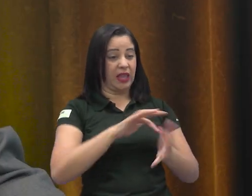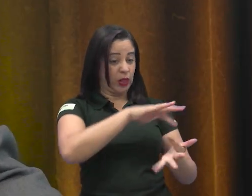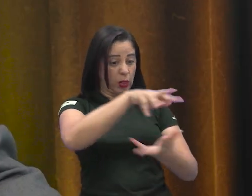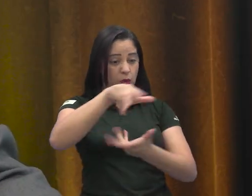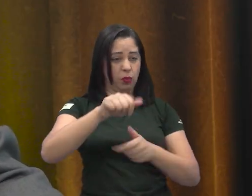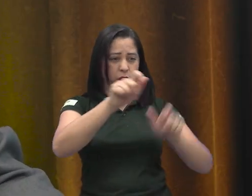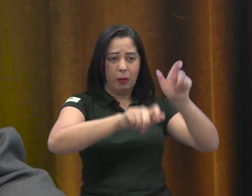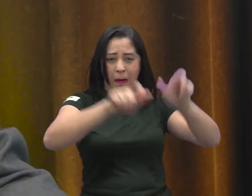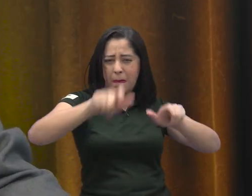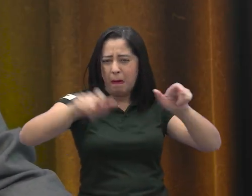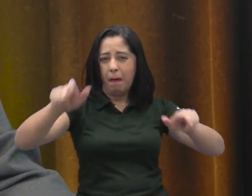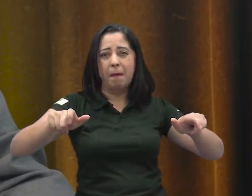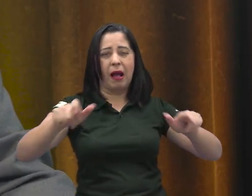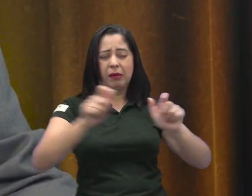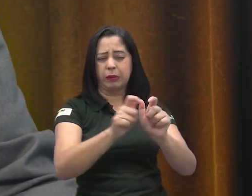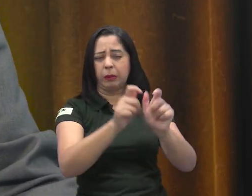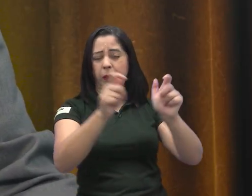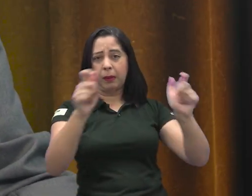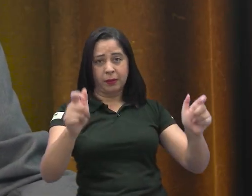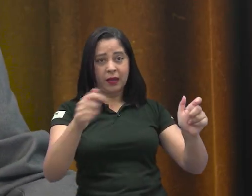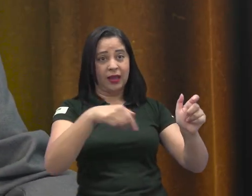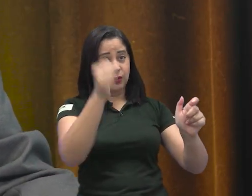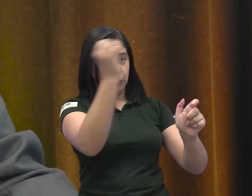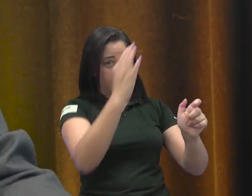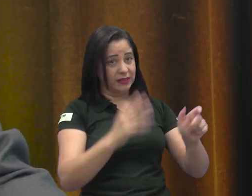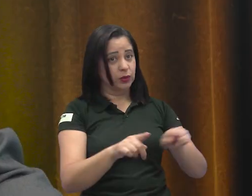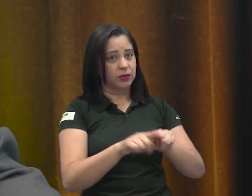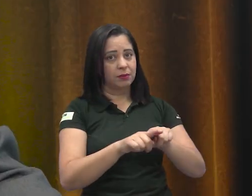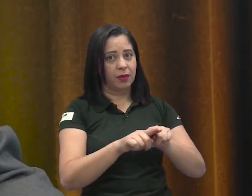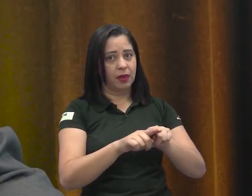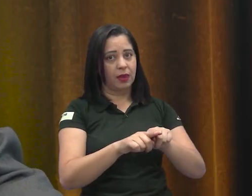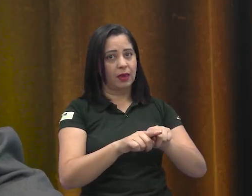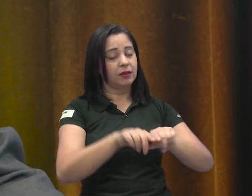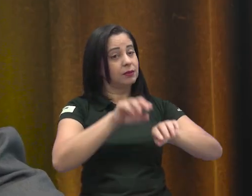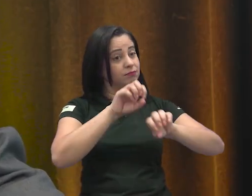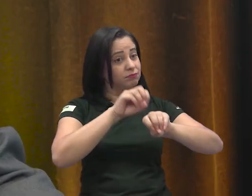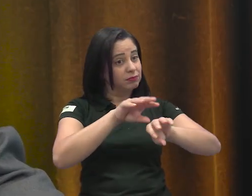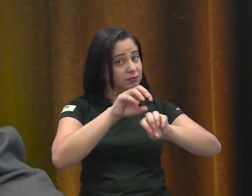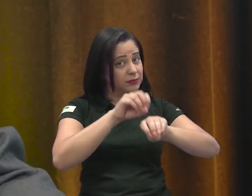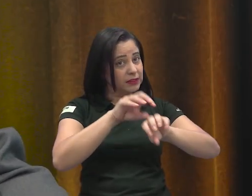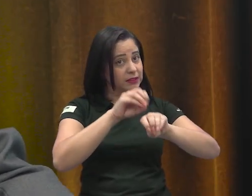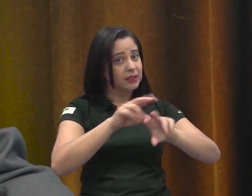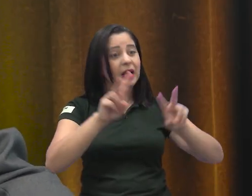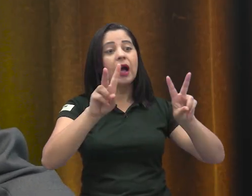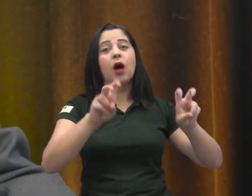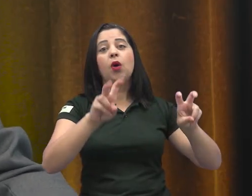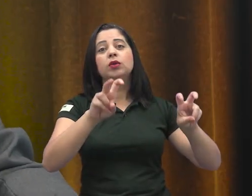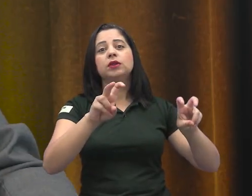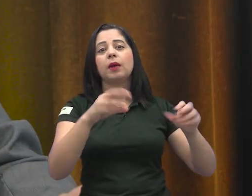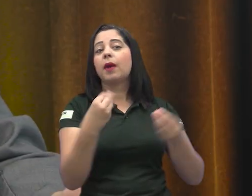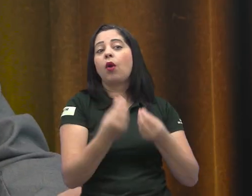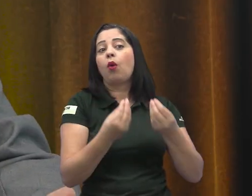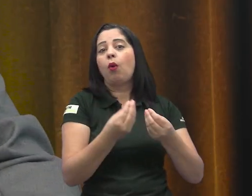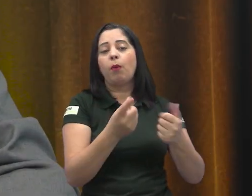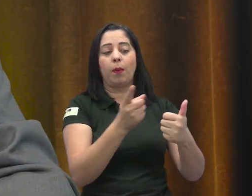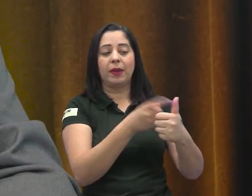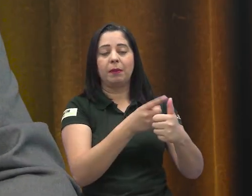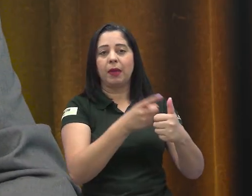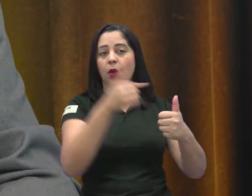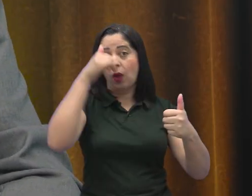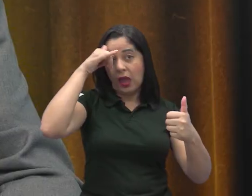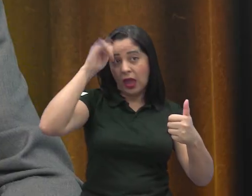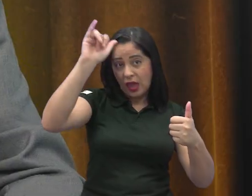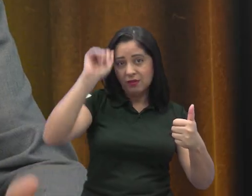mundo e no Brasil também, esclarecer a população e as pessoas como pode, primeiro,